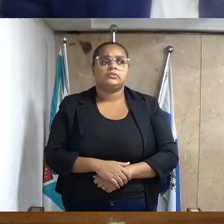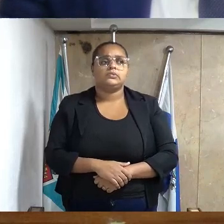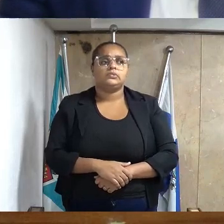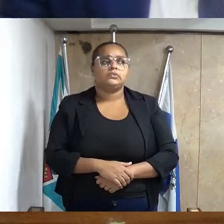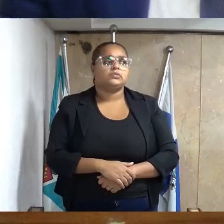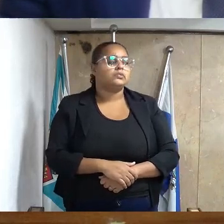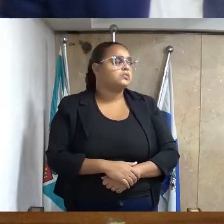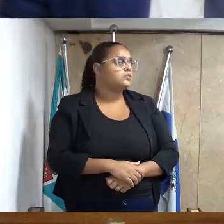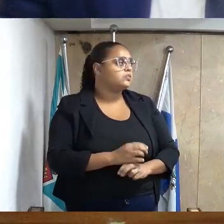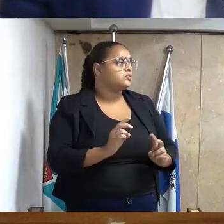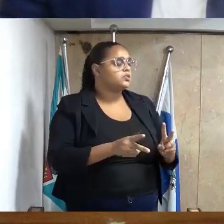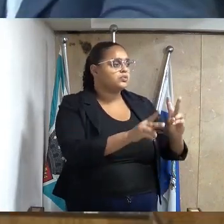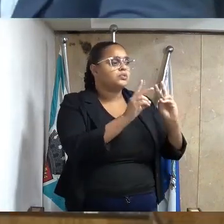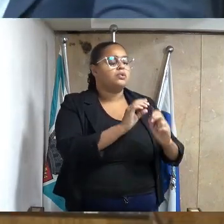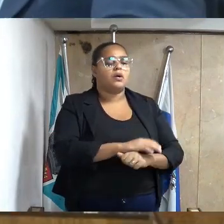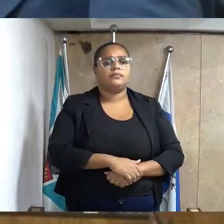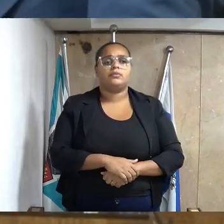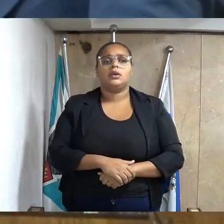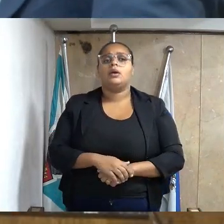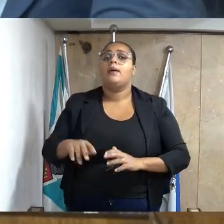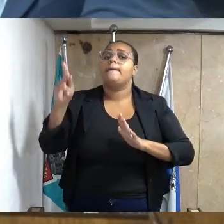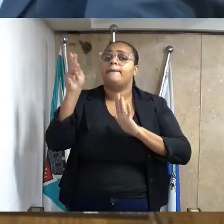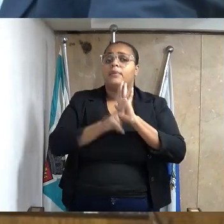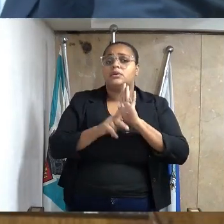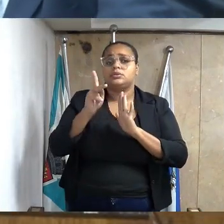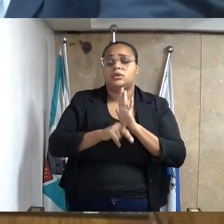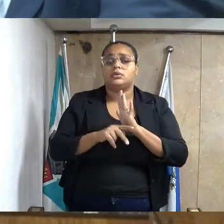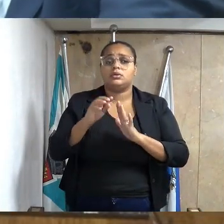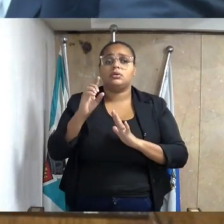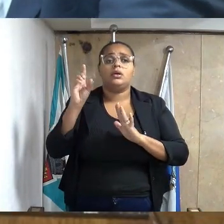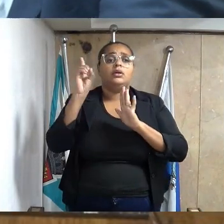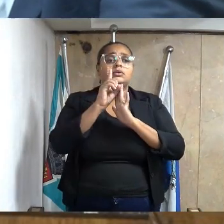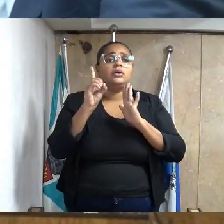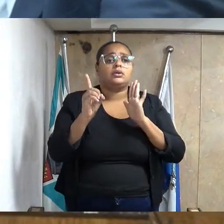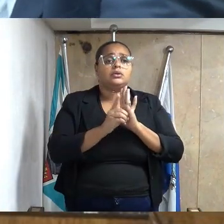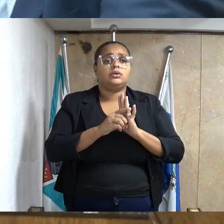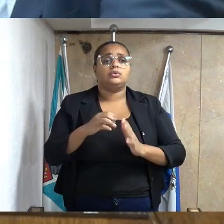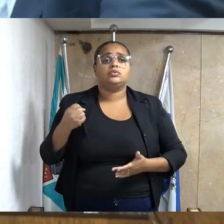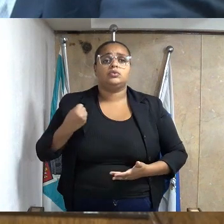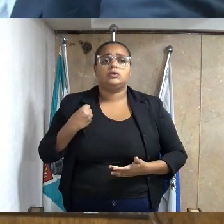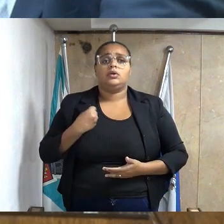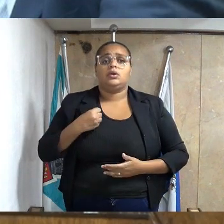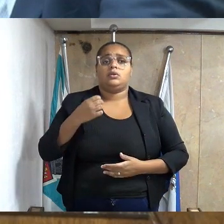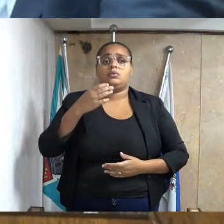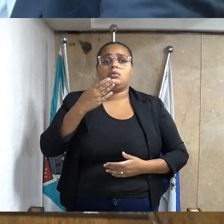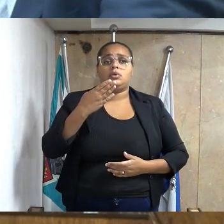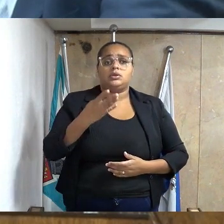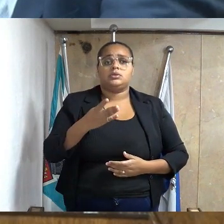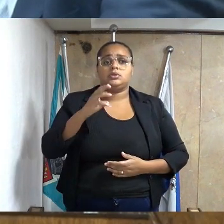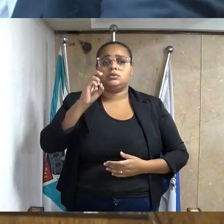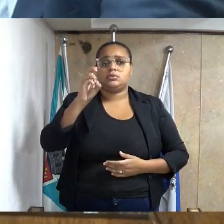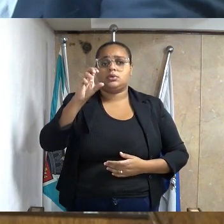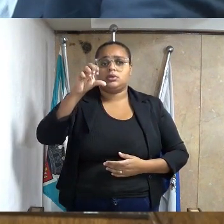Pode dar continuidade, secretário. Projeto de decreto legislativo número